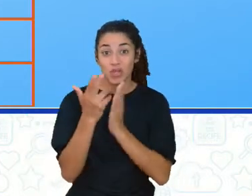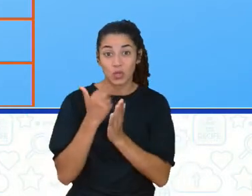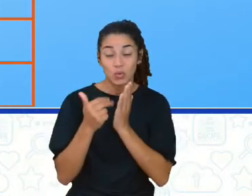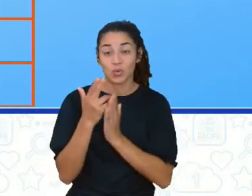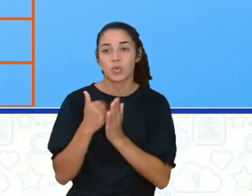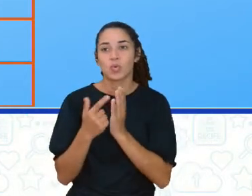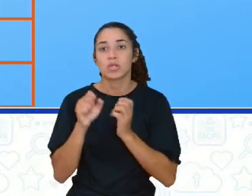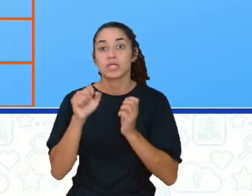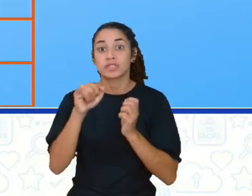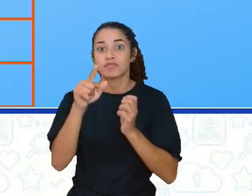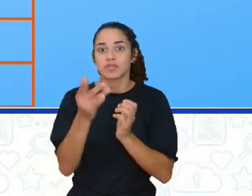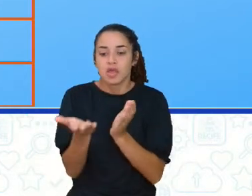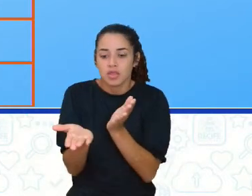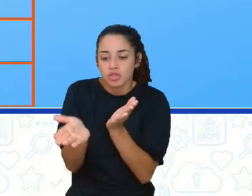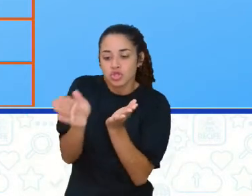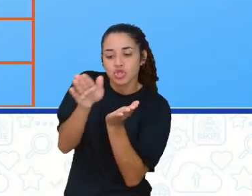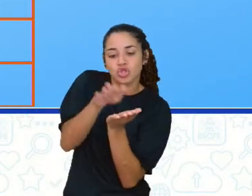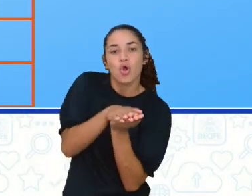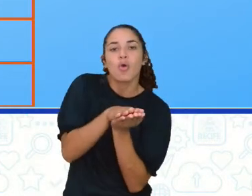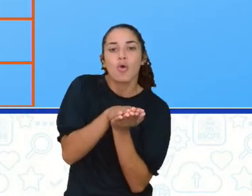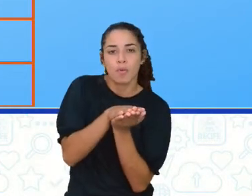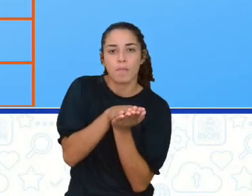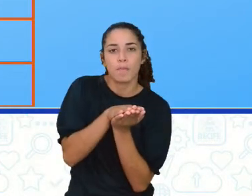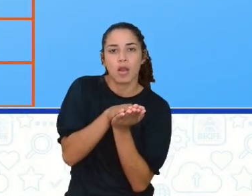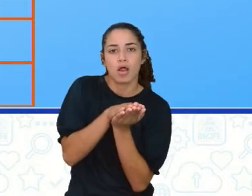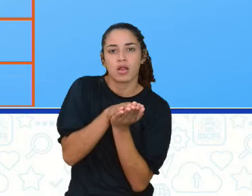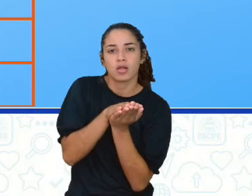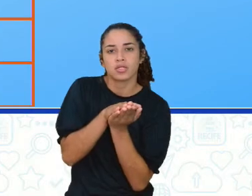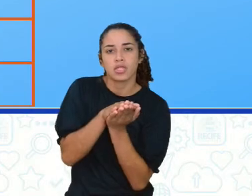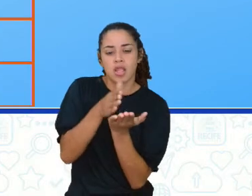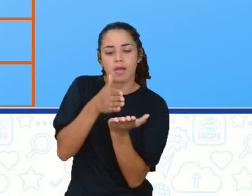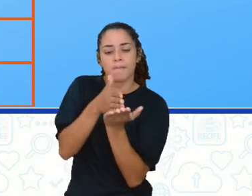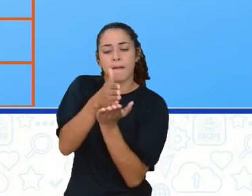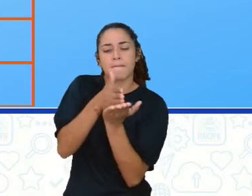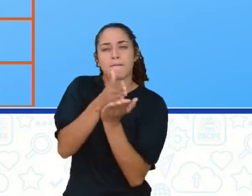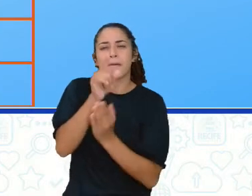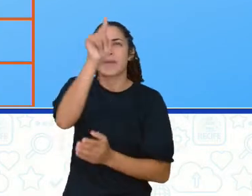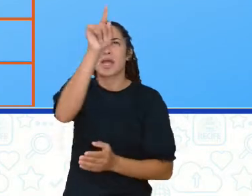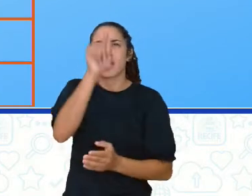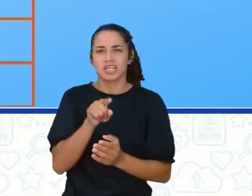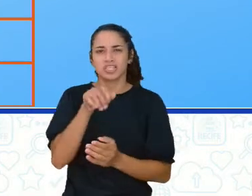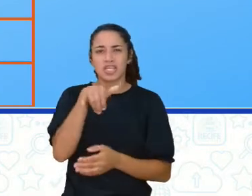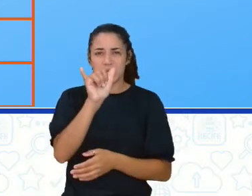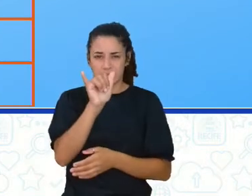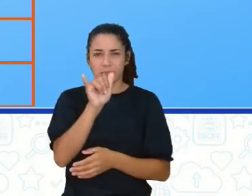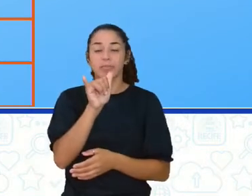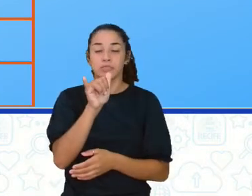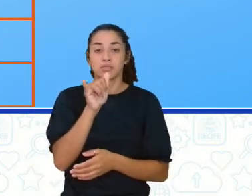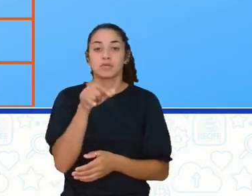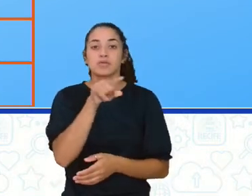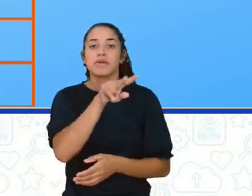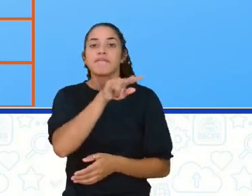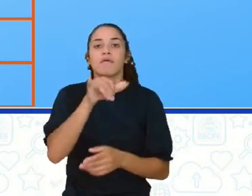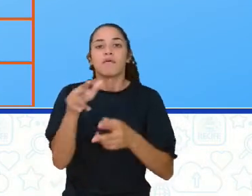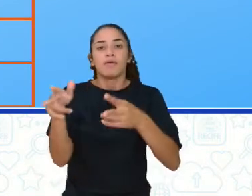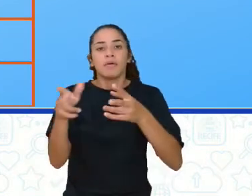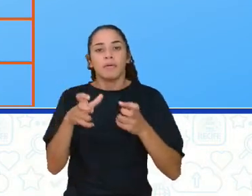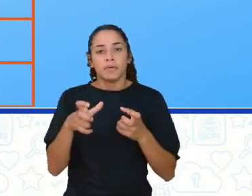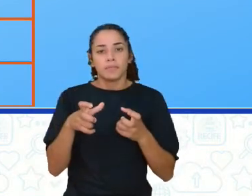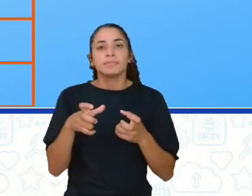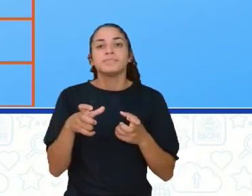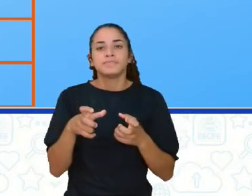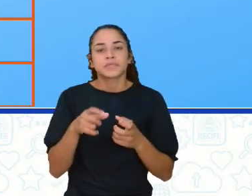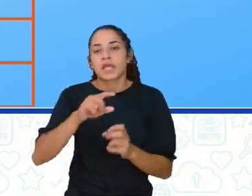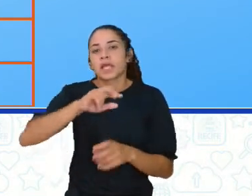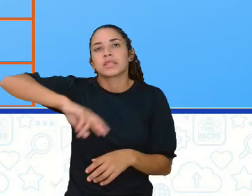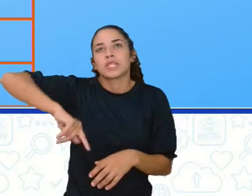você dobrar no eixo Y, vocês vão perceber